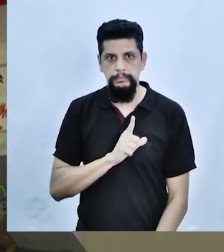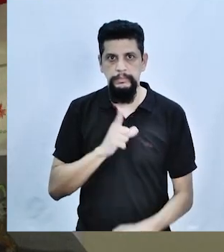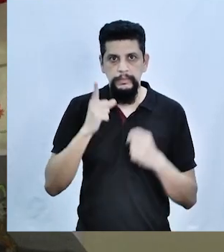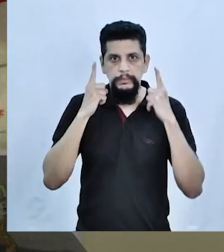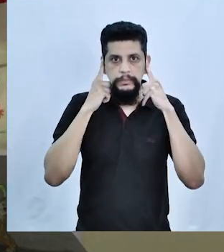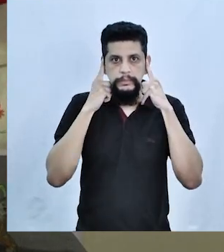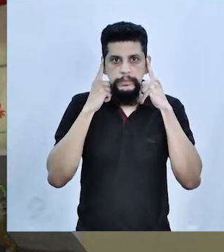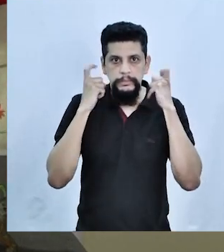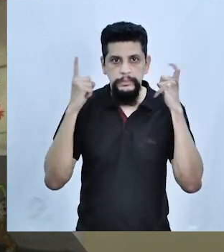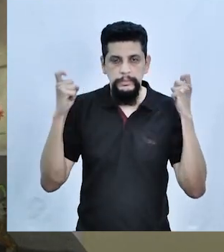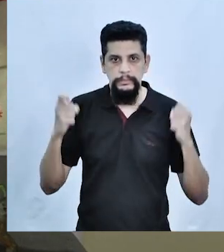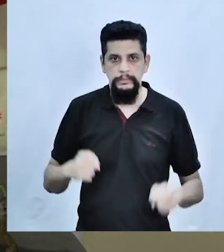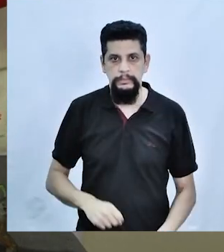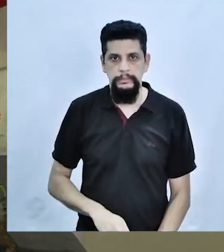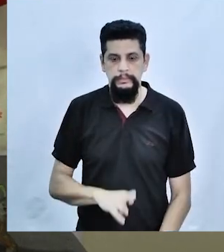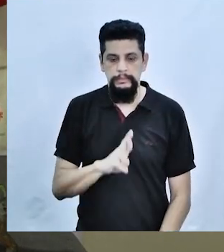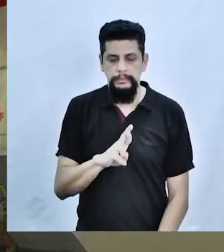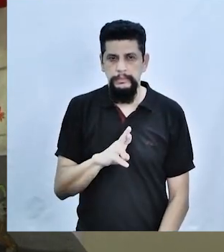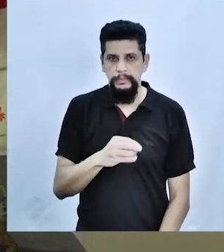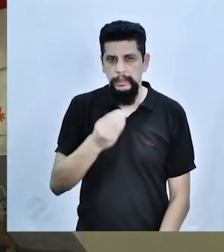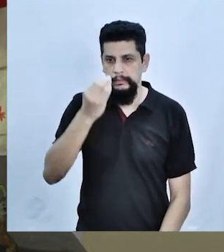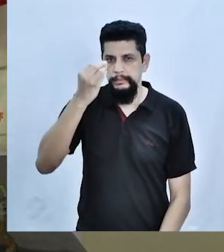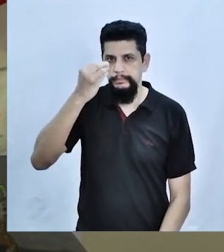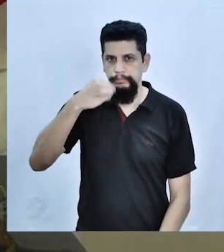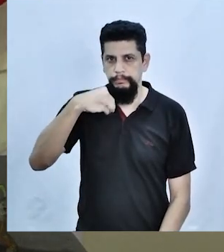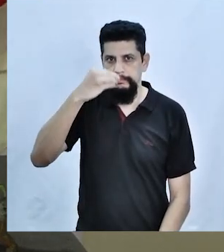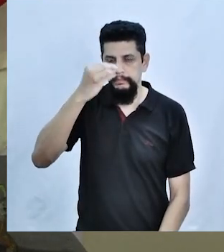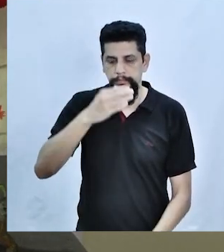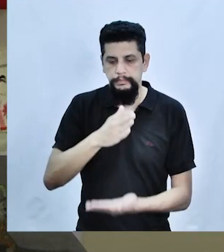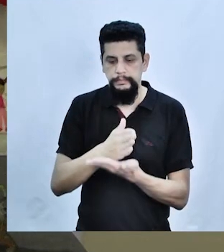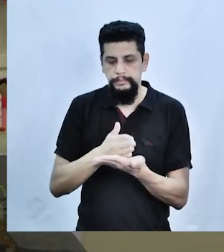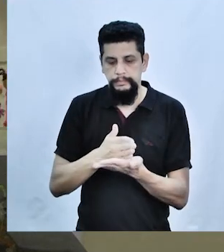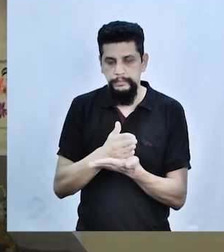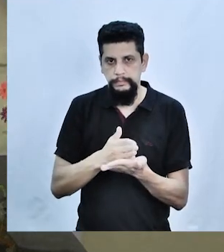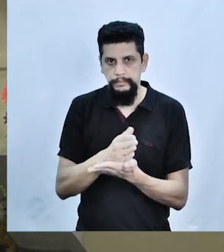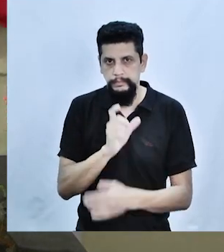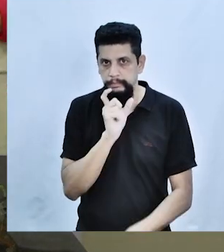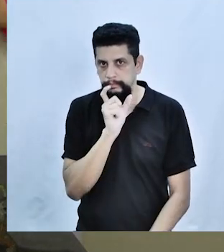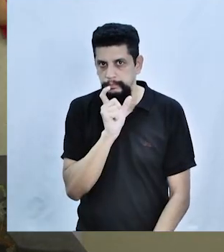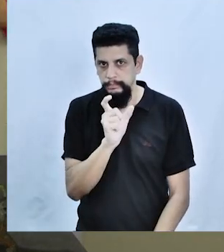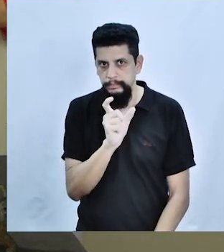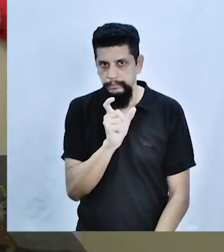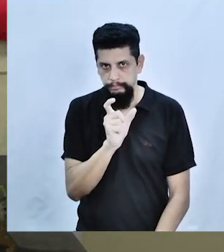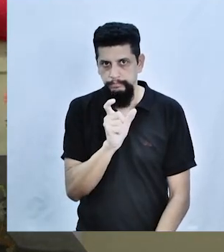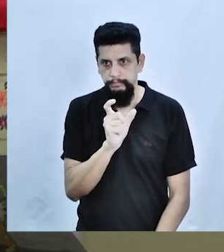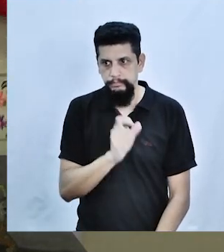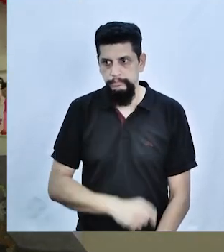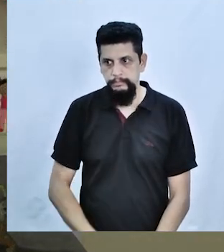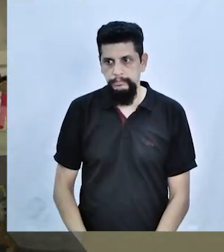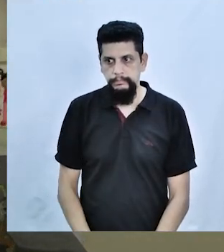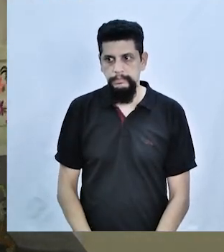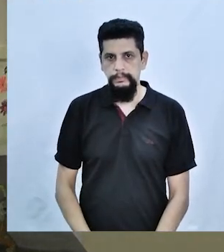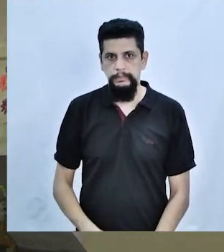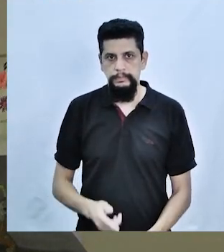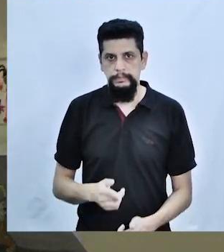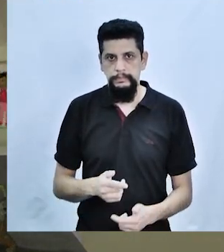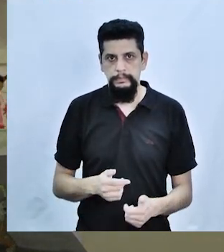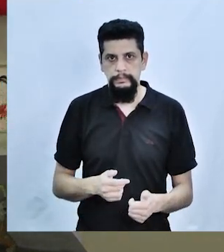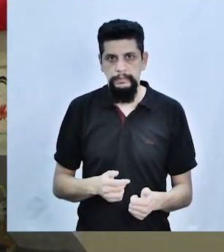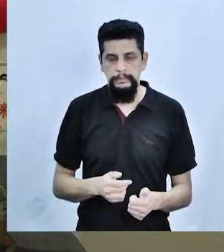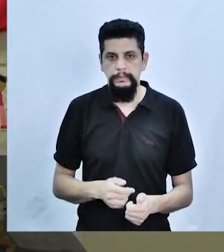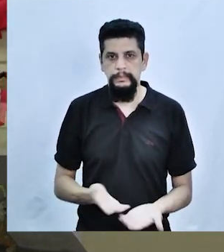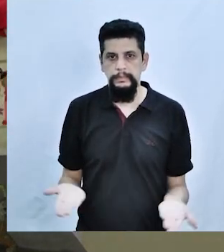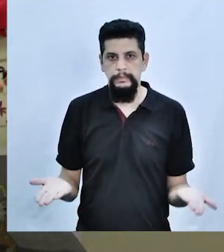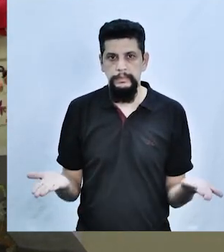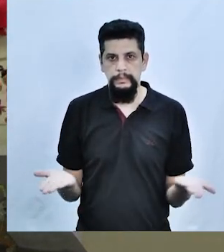Depois tinha um som do R bem fraquinho. Que tá então, no meio da tá palavra. No meio da palavra. E ele ficava ao lado de